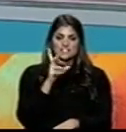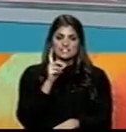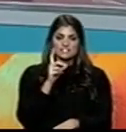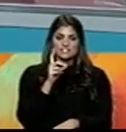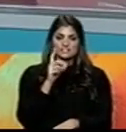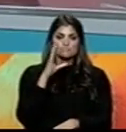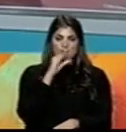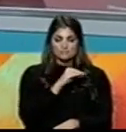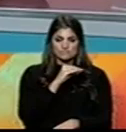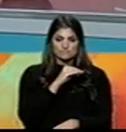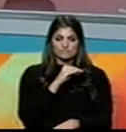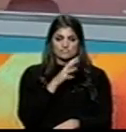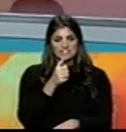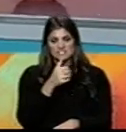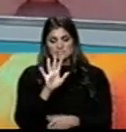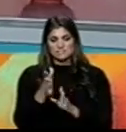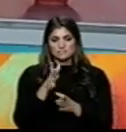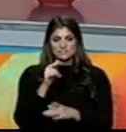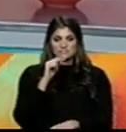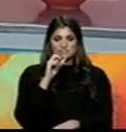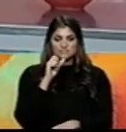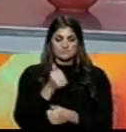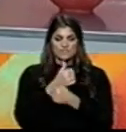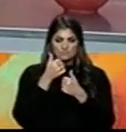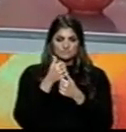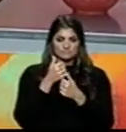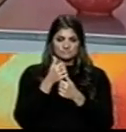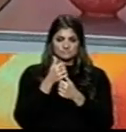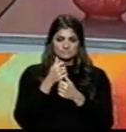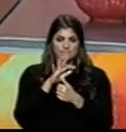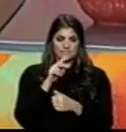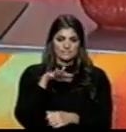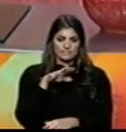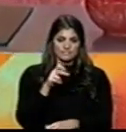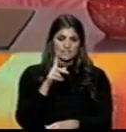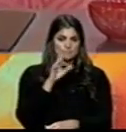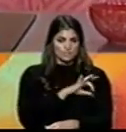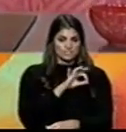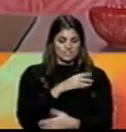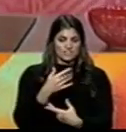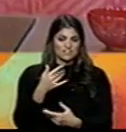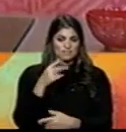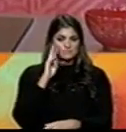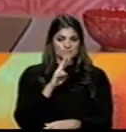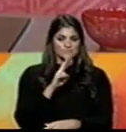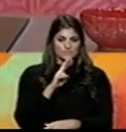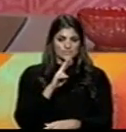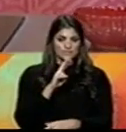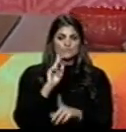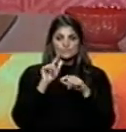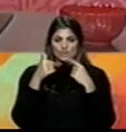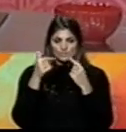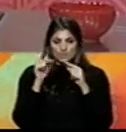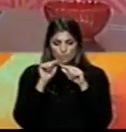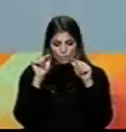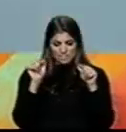16 pãezinhos. É. Portanto, ainda tem um bom rendimento. Sim. Mais farinha para o senhor? Mais farinha para o senhor agora. E vamos ver aqui o Jorge a fazer um coração. Vou tentar. Quero